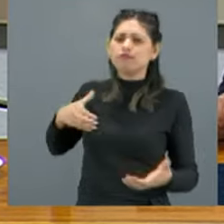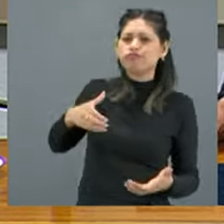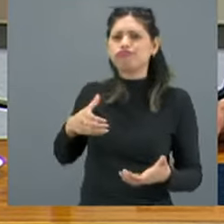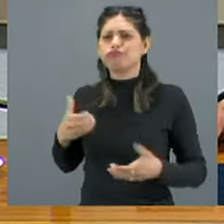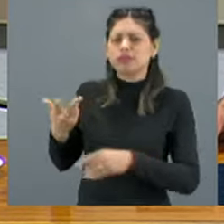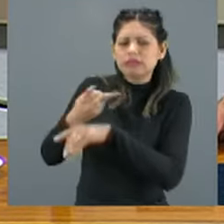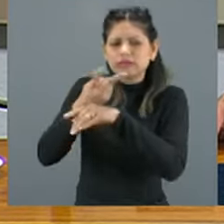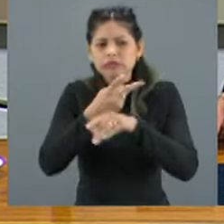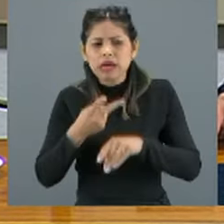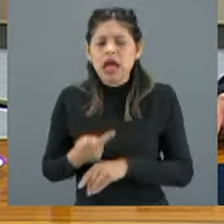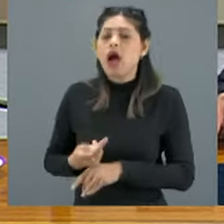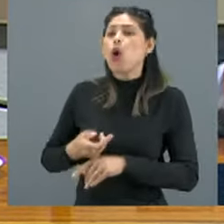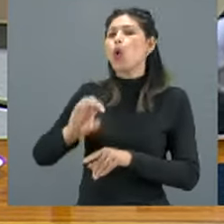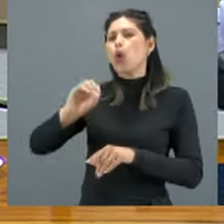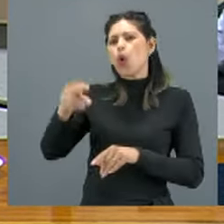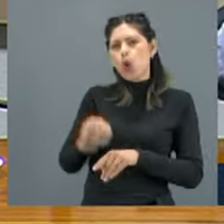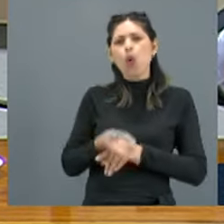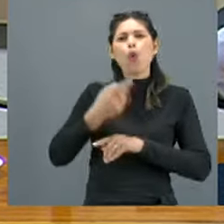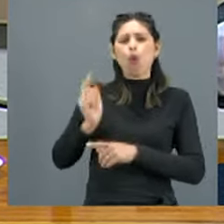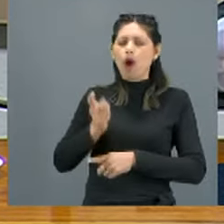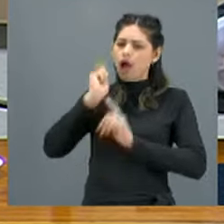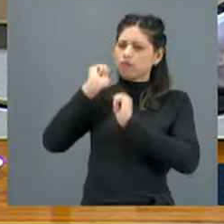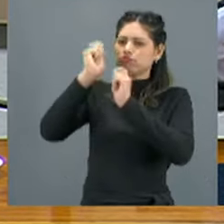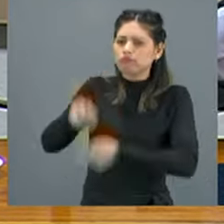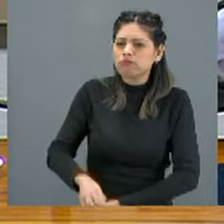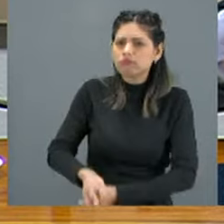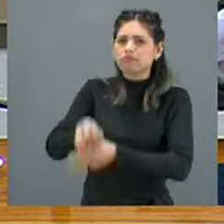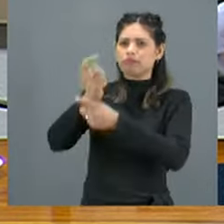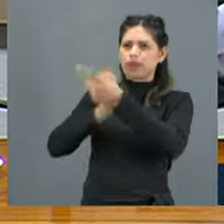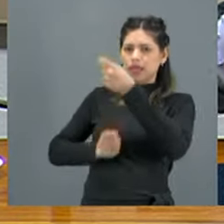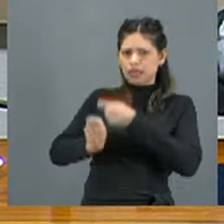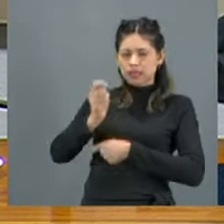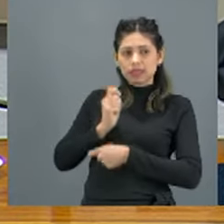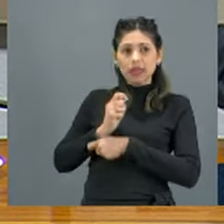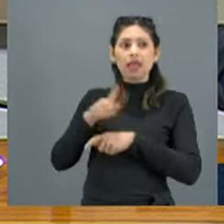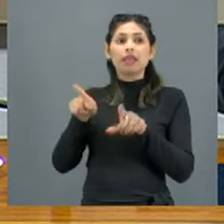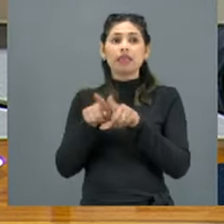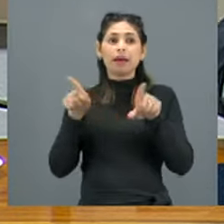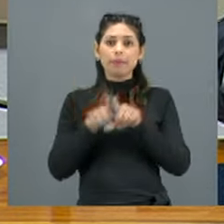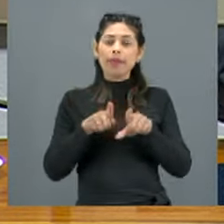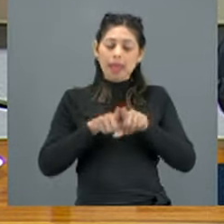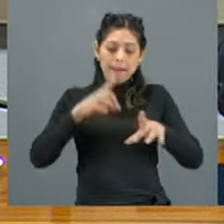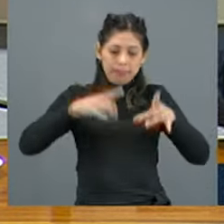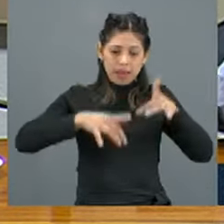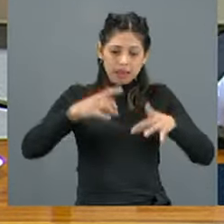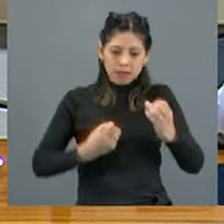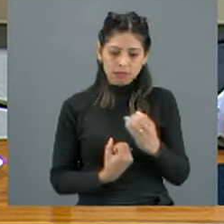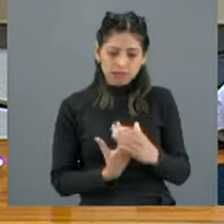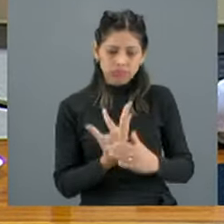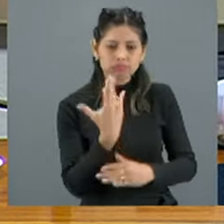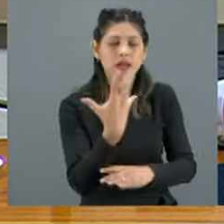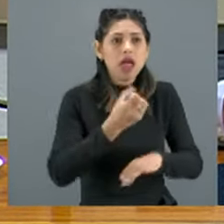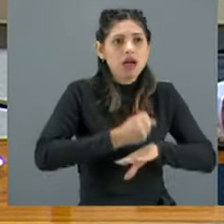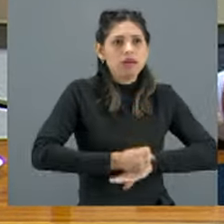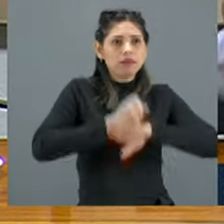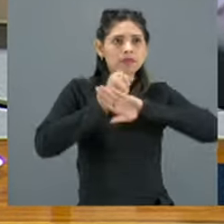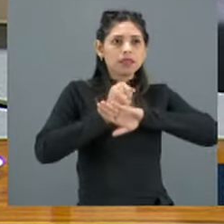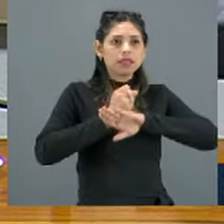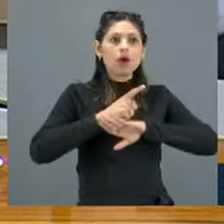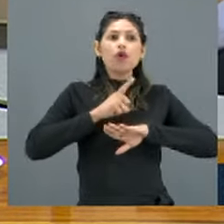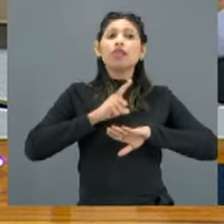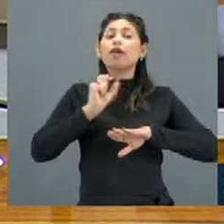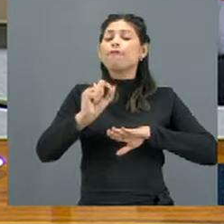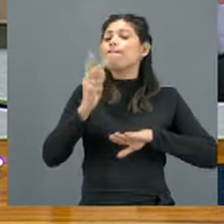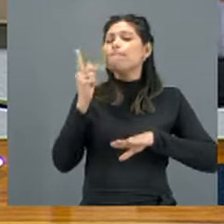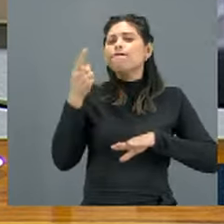macaxeira. E vimos lá a dificuldade. Pudemos ler o relatório na viagem inteira do ISA, que é o